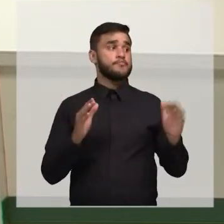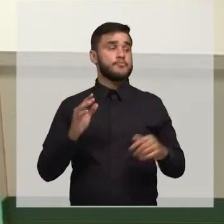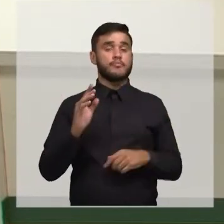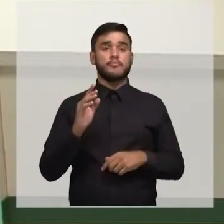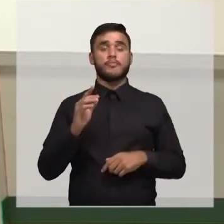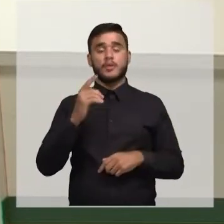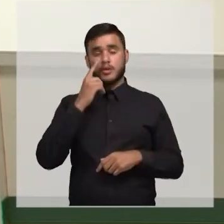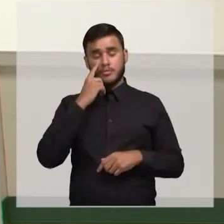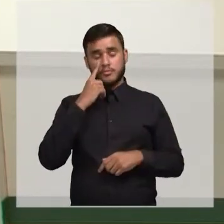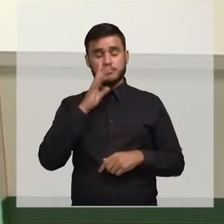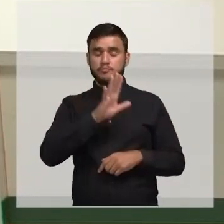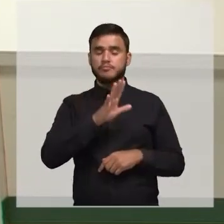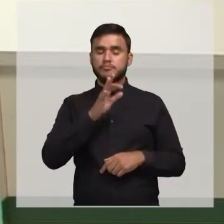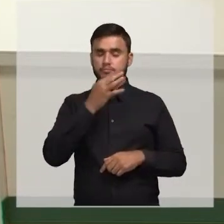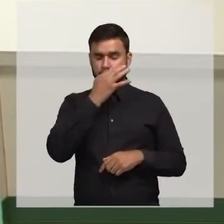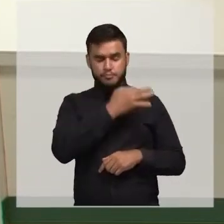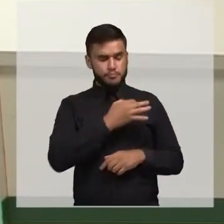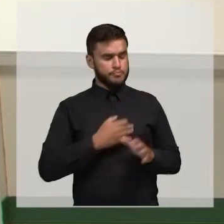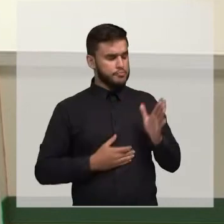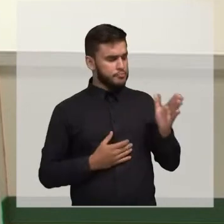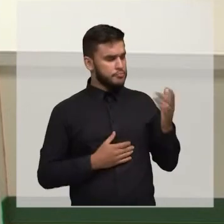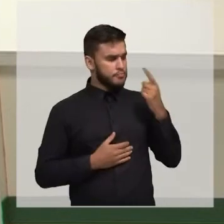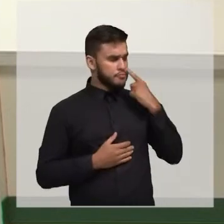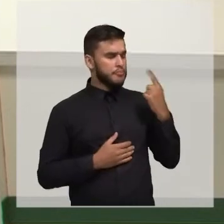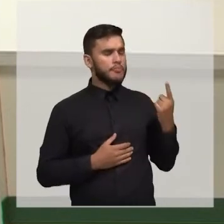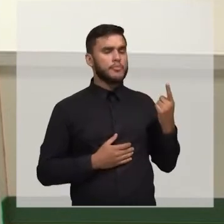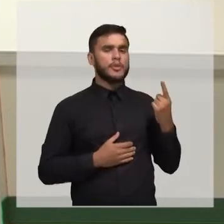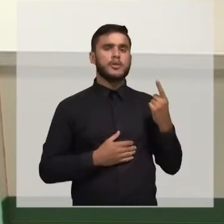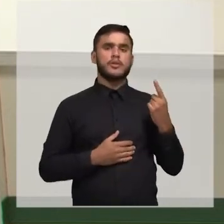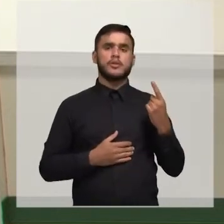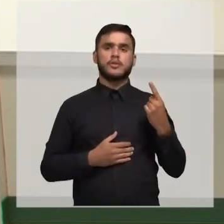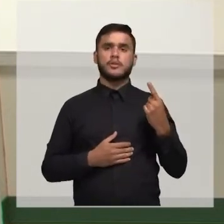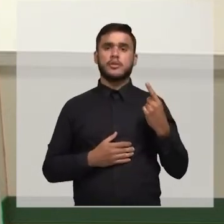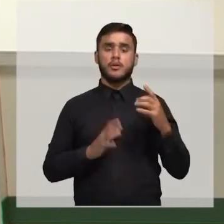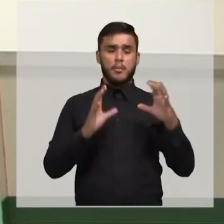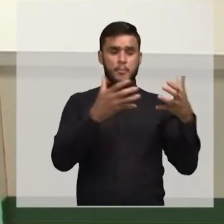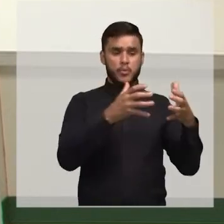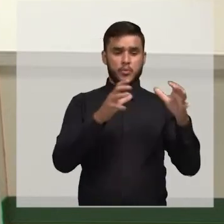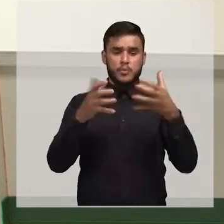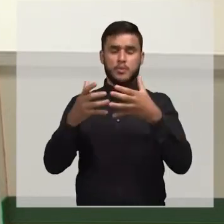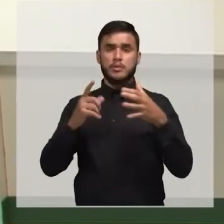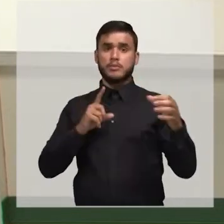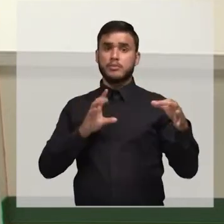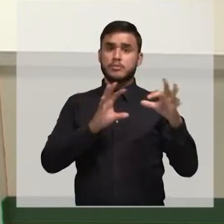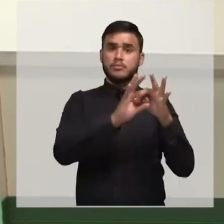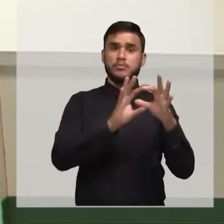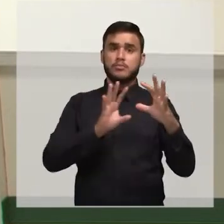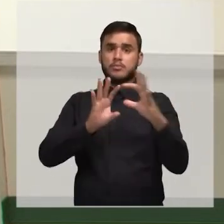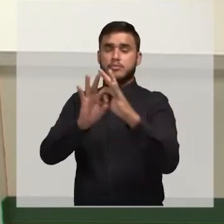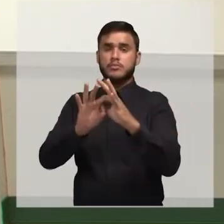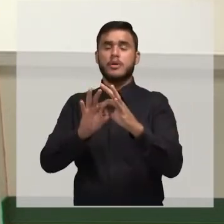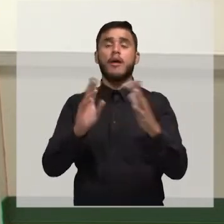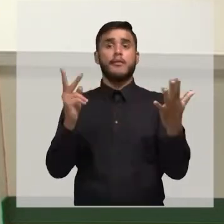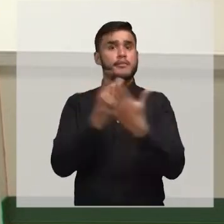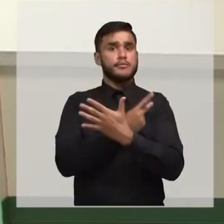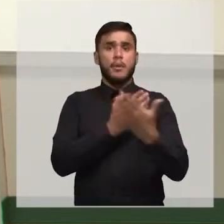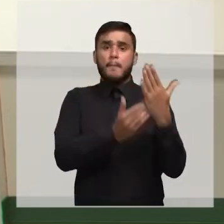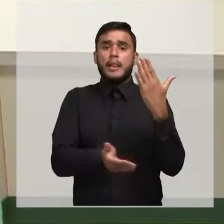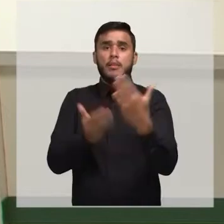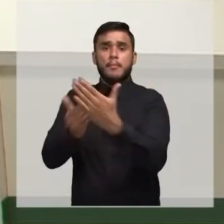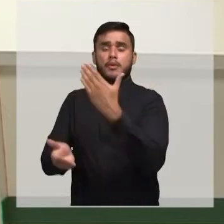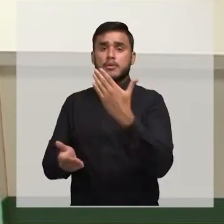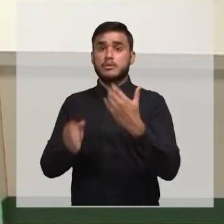Então, o Bolsonaro perdeu, o que eu queria que você dissesse, Bolsonaro perdeu 2 partidos sem poder se coligar com ele. 1.072 horas. E lembrando que se ele não